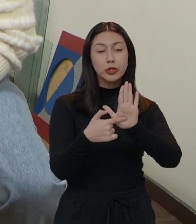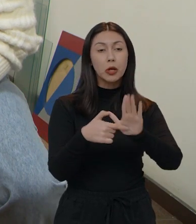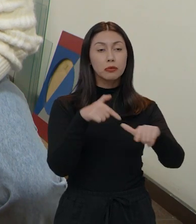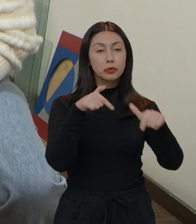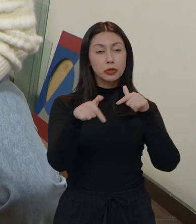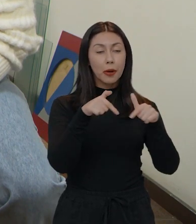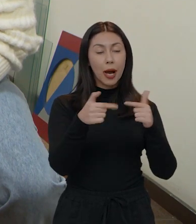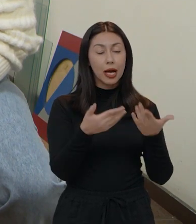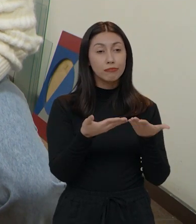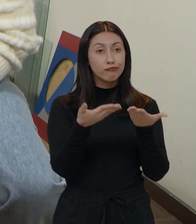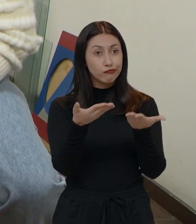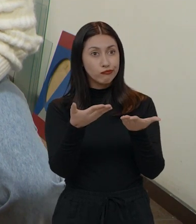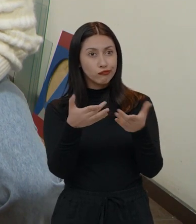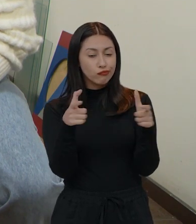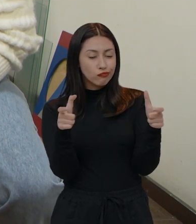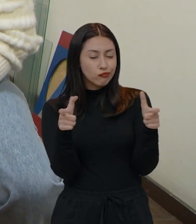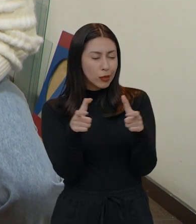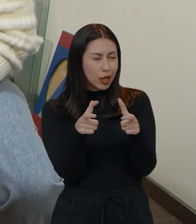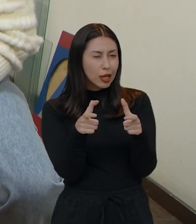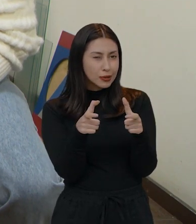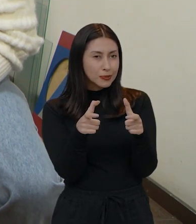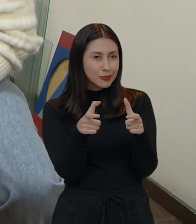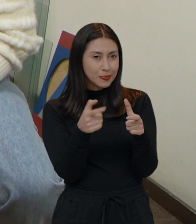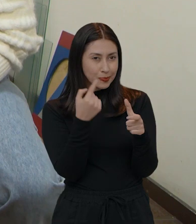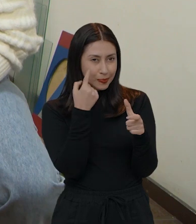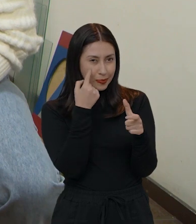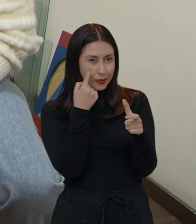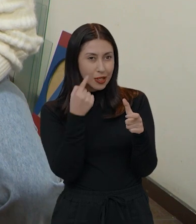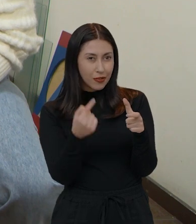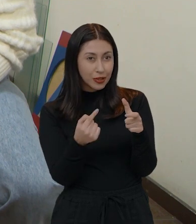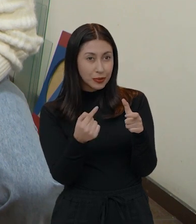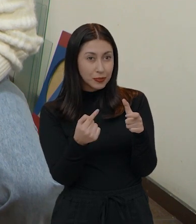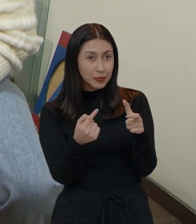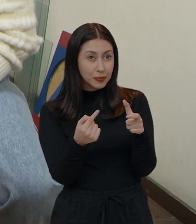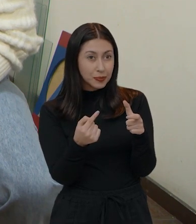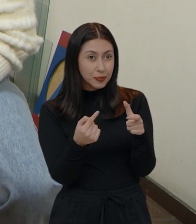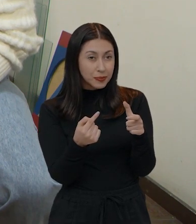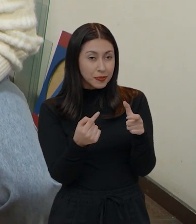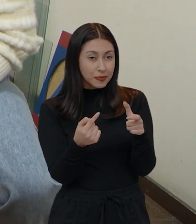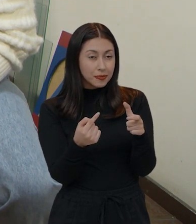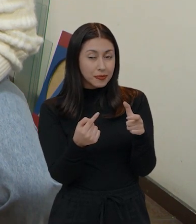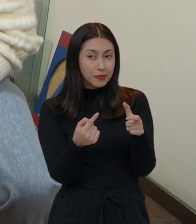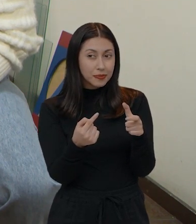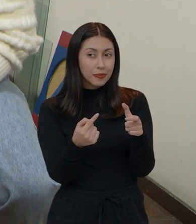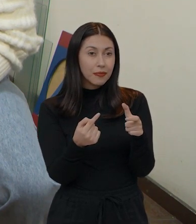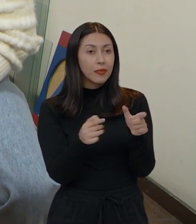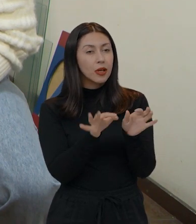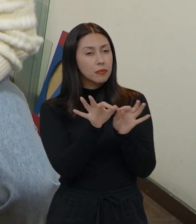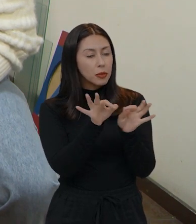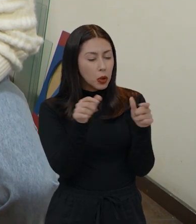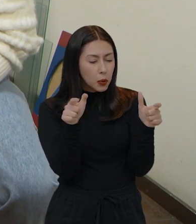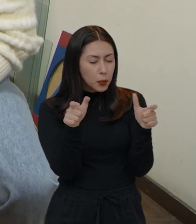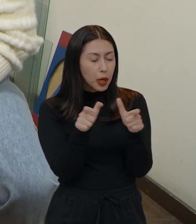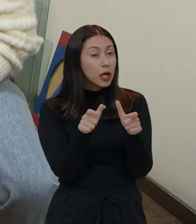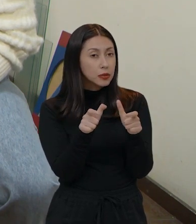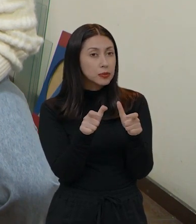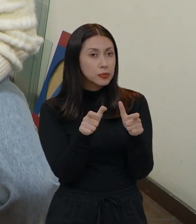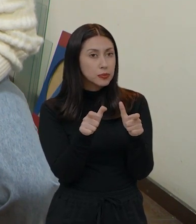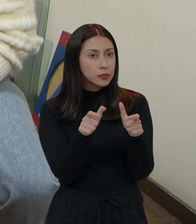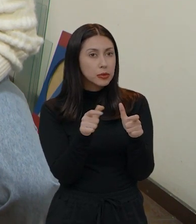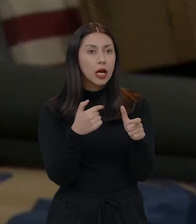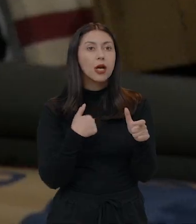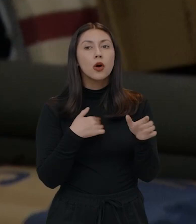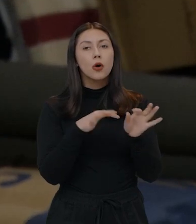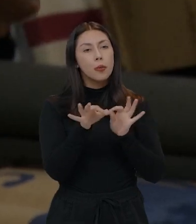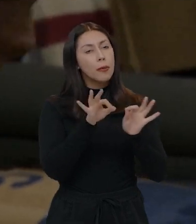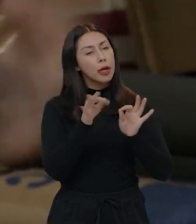ó. Isso é uma maquetinha, ó. Uhum. Tá vendo? Na escala de 1 para 100. Aqui, ó. É uma maquete mesmo. É uma maquetinha. Isso aqui eu fiz para